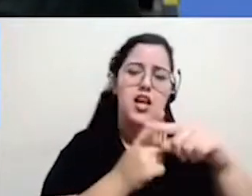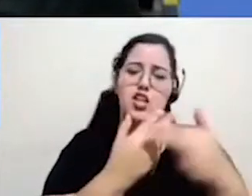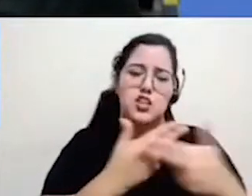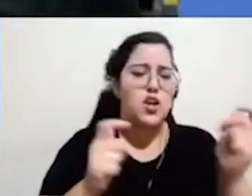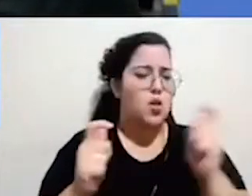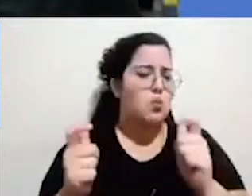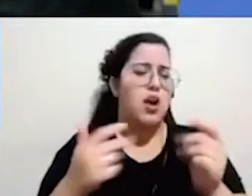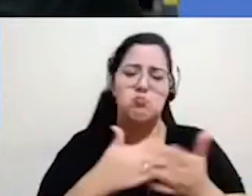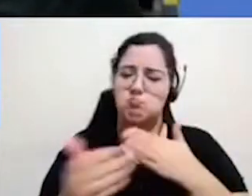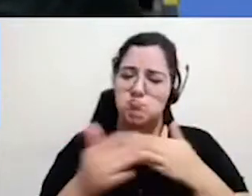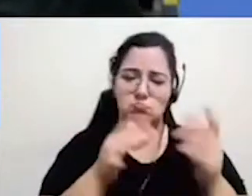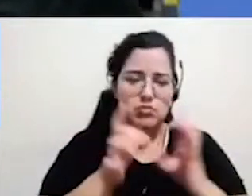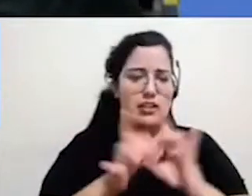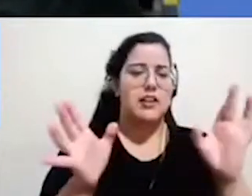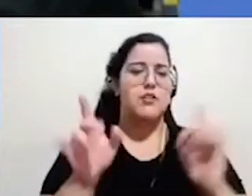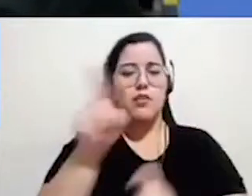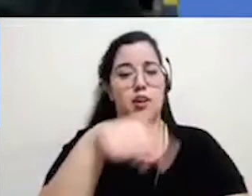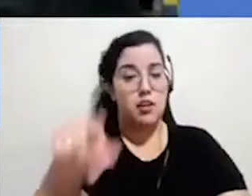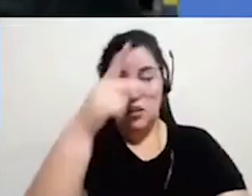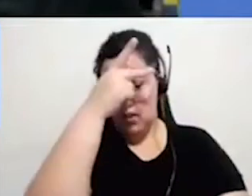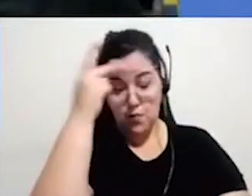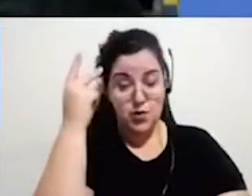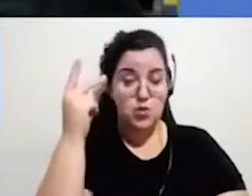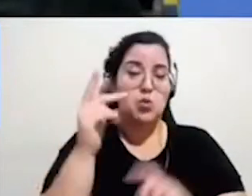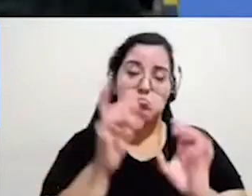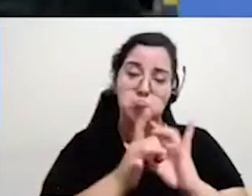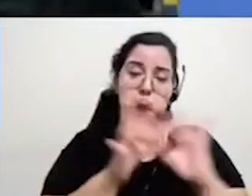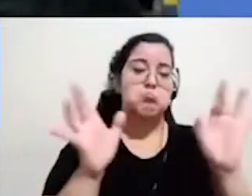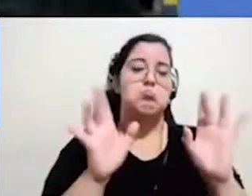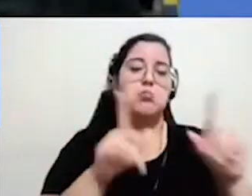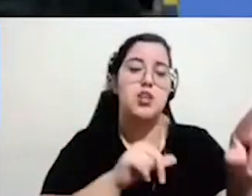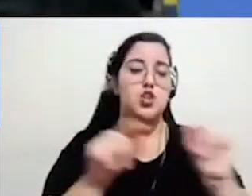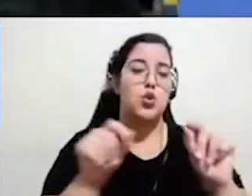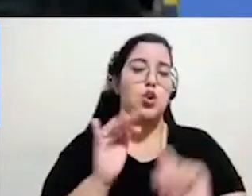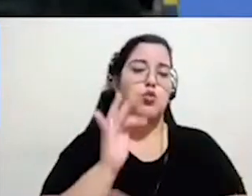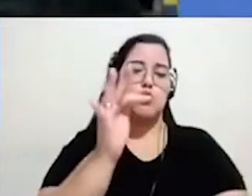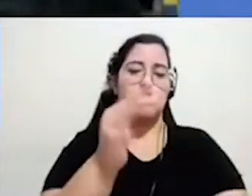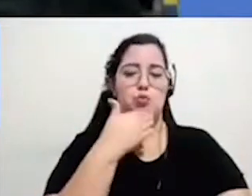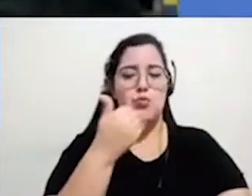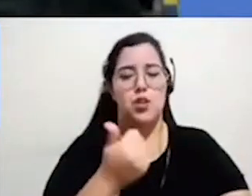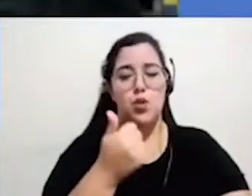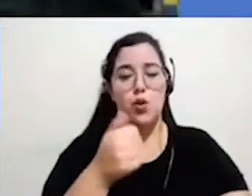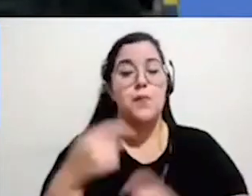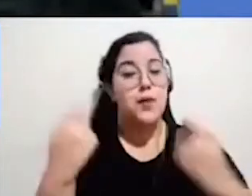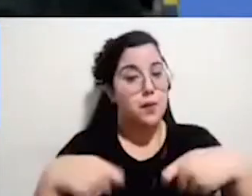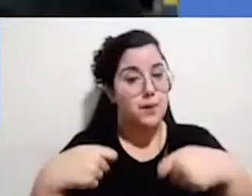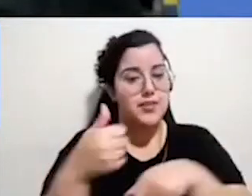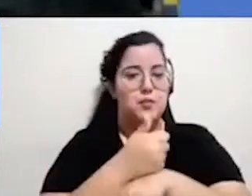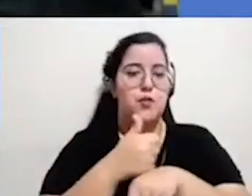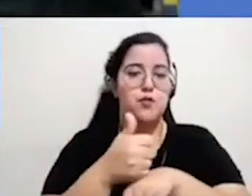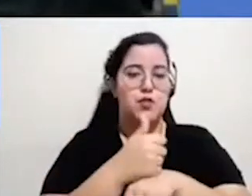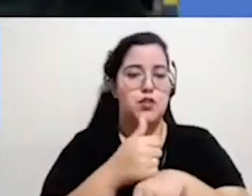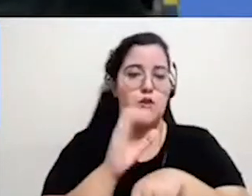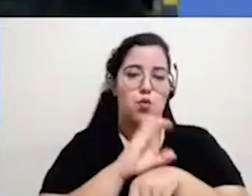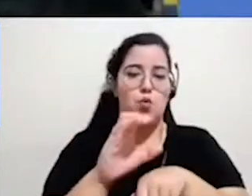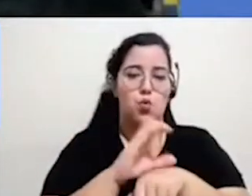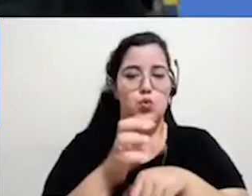mundo pensar, né? E esses jovens são os caras que vão fazer. Agora, eles precisam ter essa formação, eles precisam ter acesso a